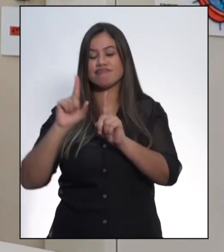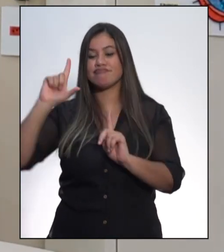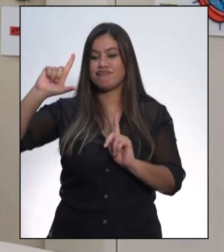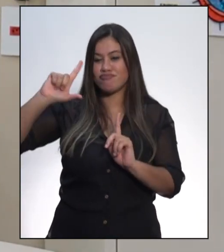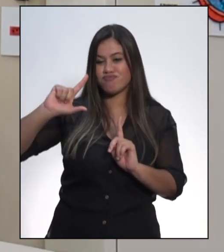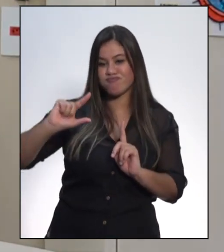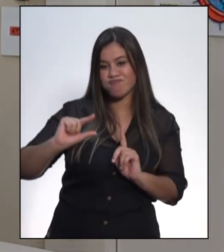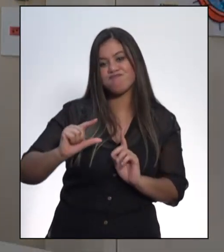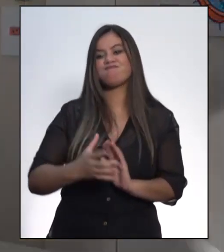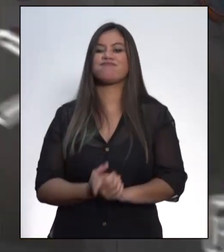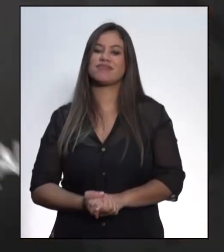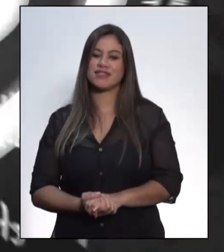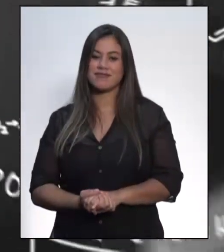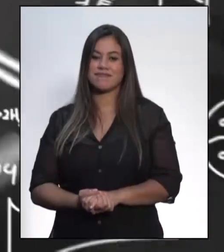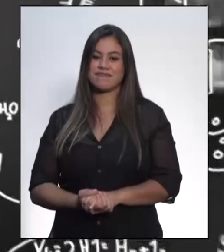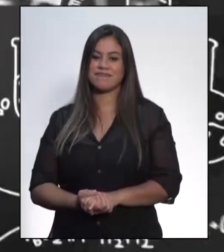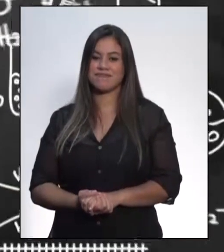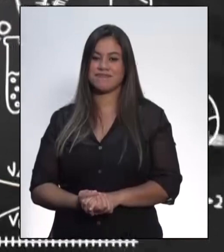sistema.